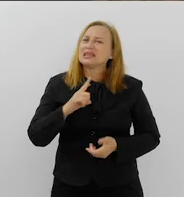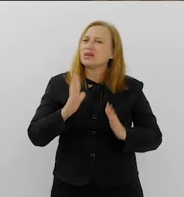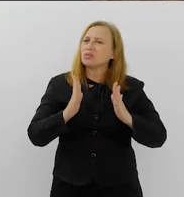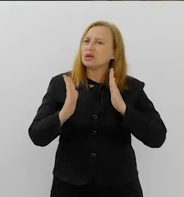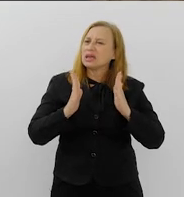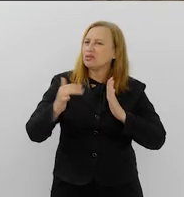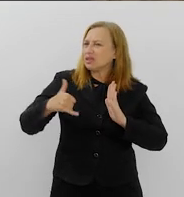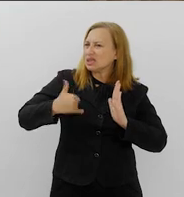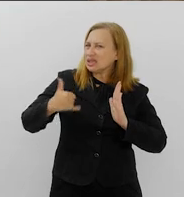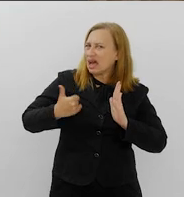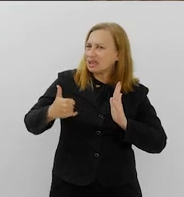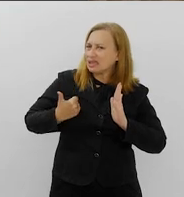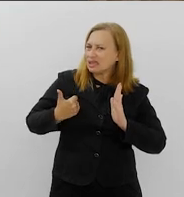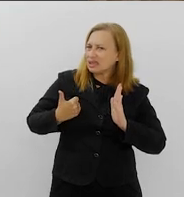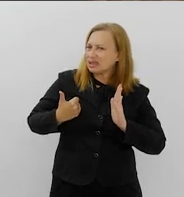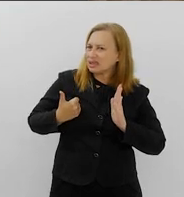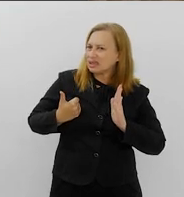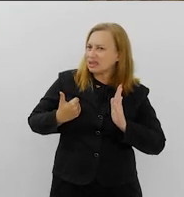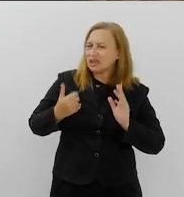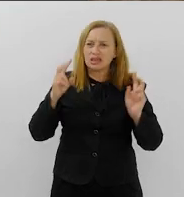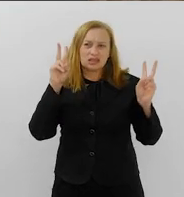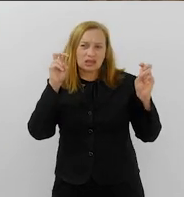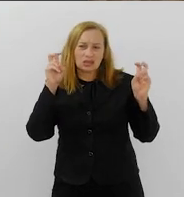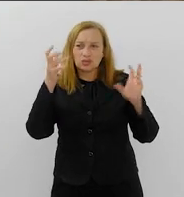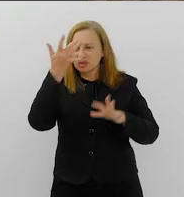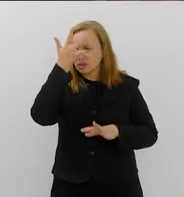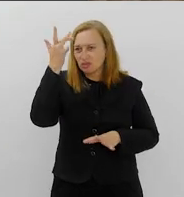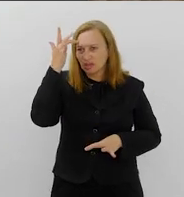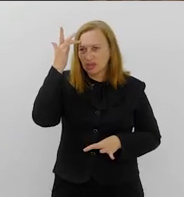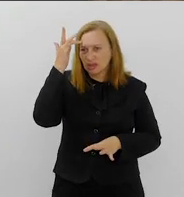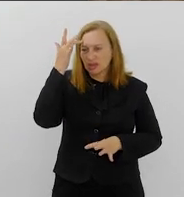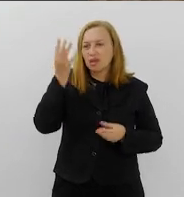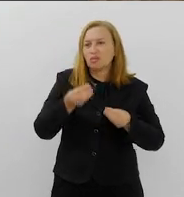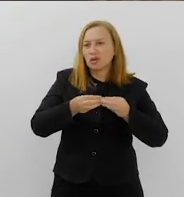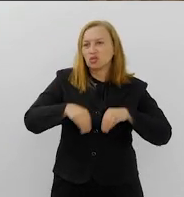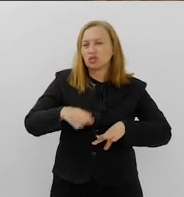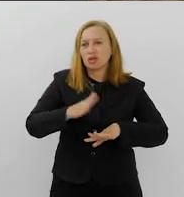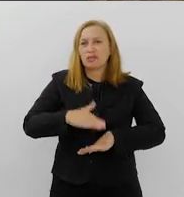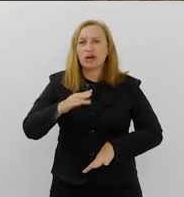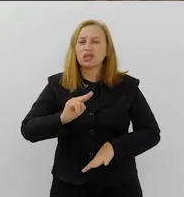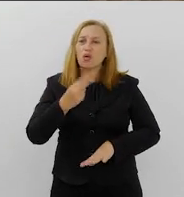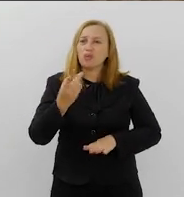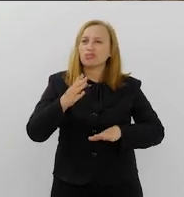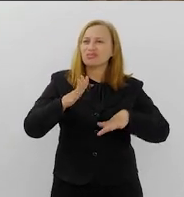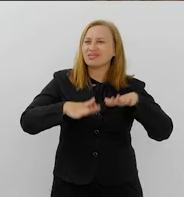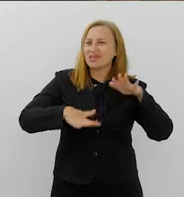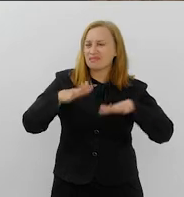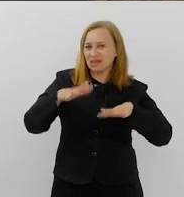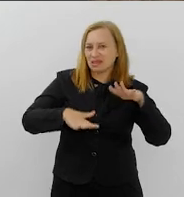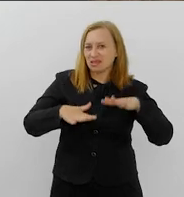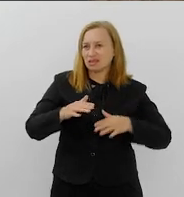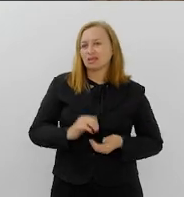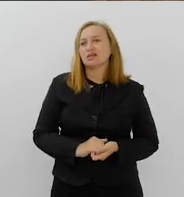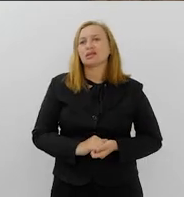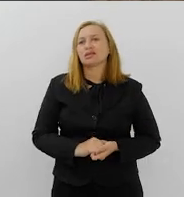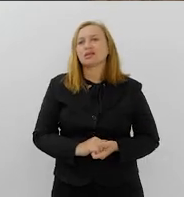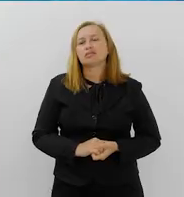uma faixa etária em que essas questões de saúde mental, elas afetam mais ou é independente